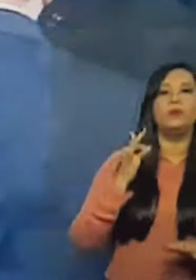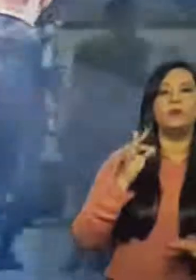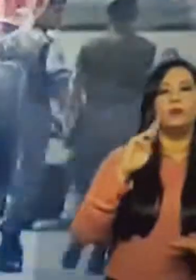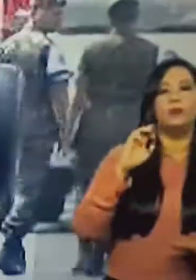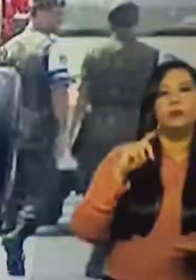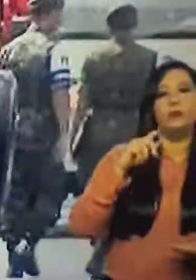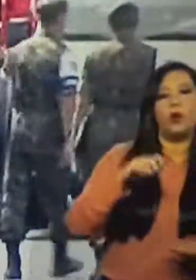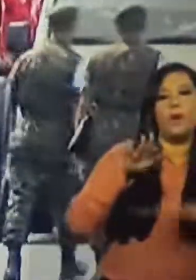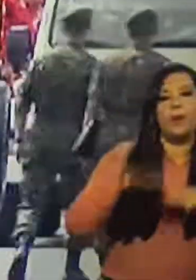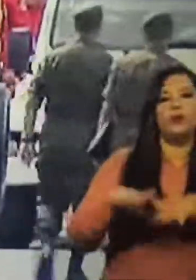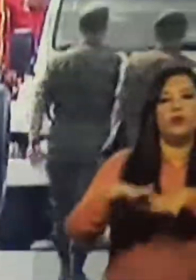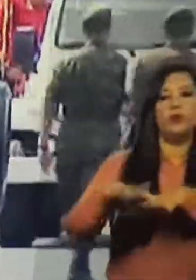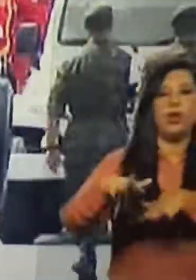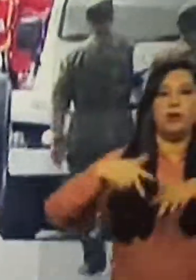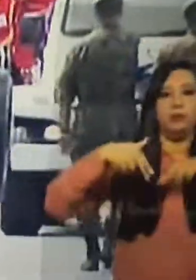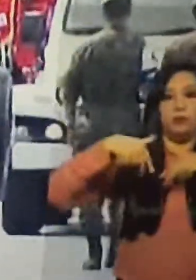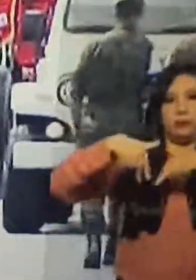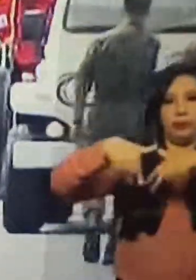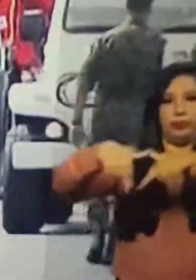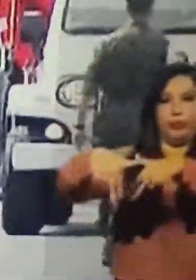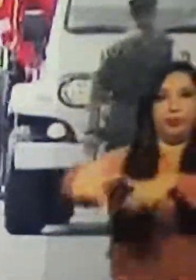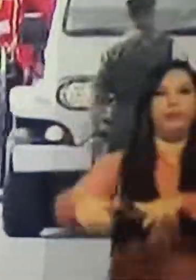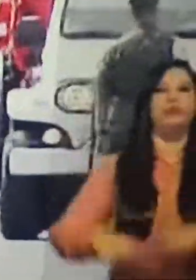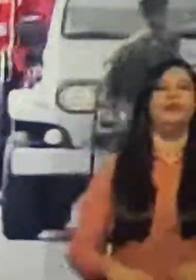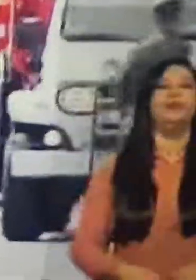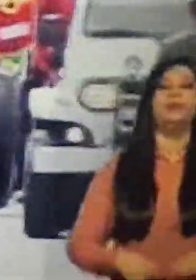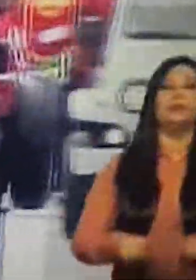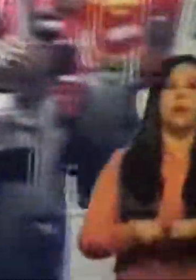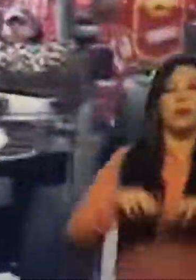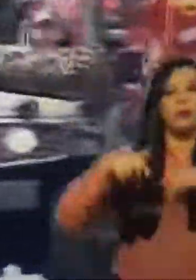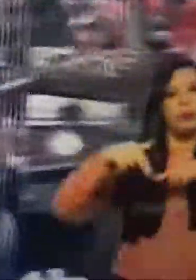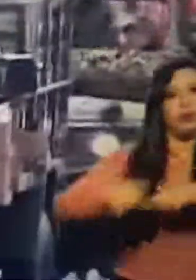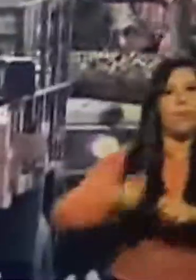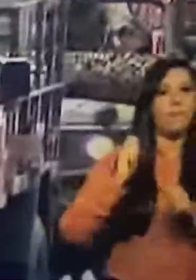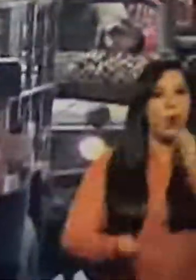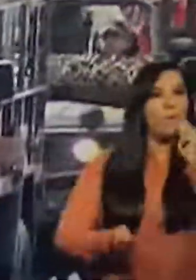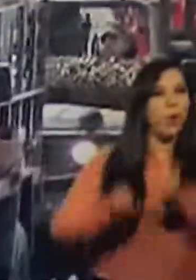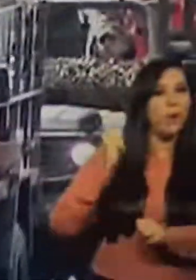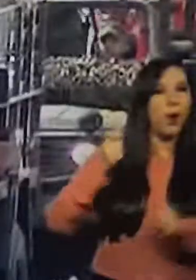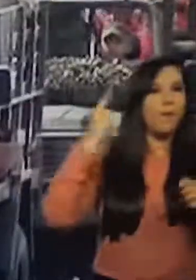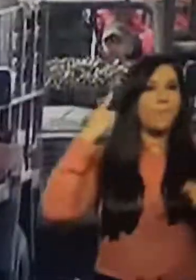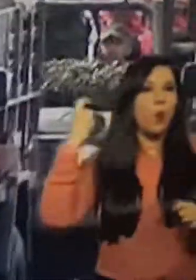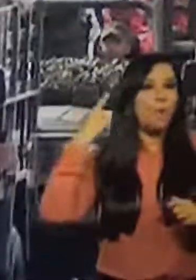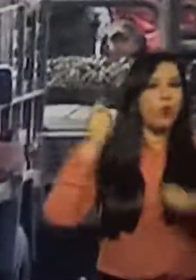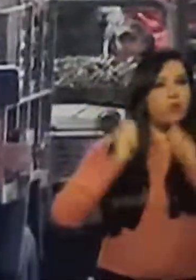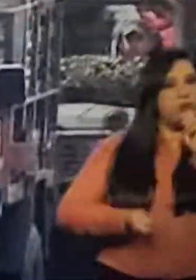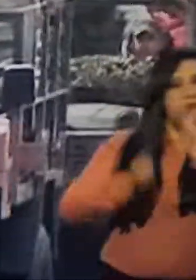As tropas desfilarem a pé. Tem que desfilar o som do bumbo e tal, sempre no pé direito, bumbo no pé direito. Então, para isso, tem que ter uma banda aí.